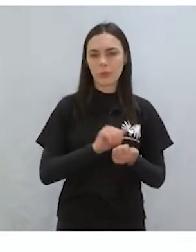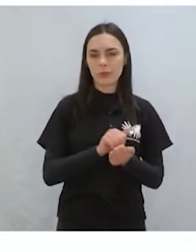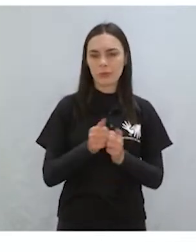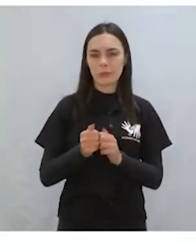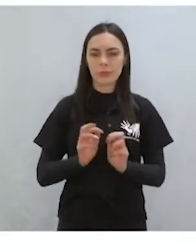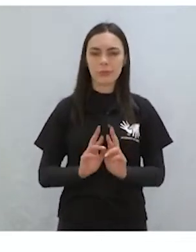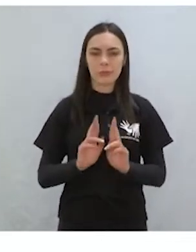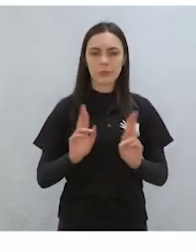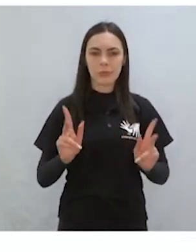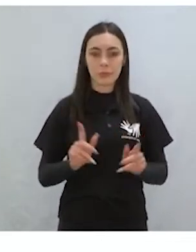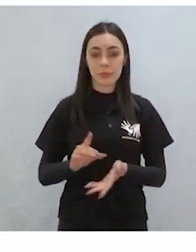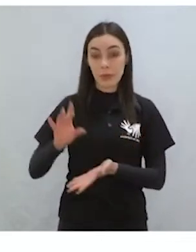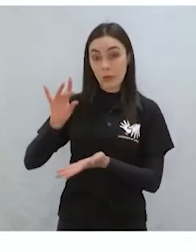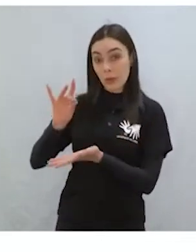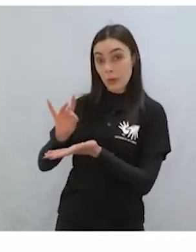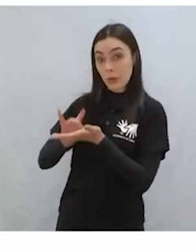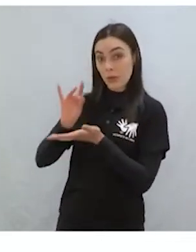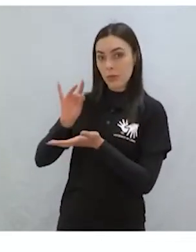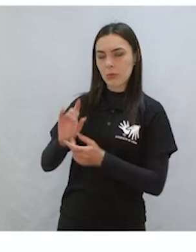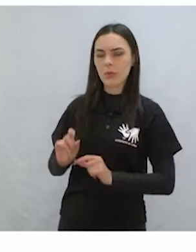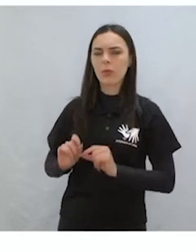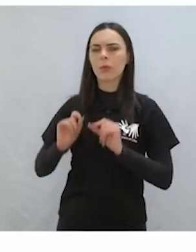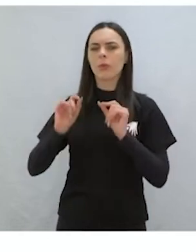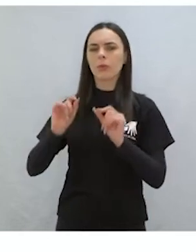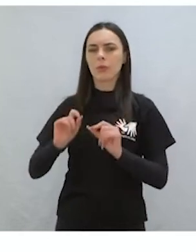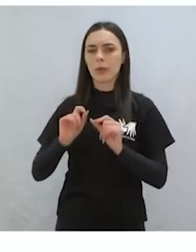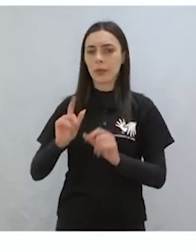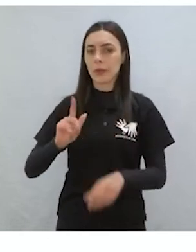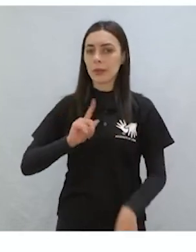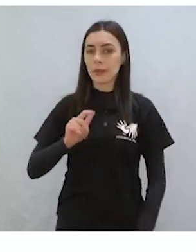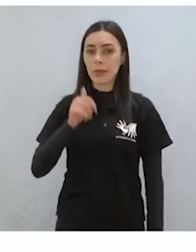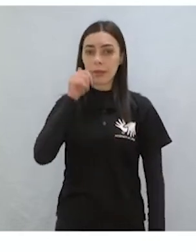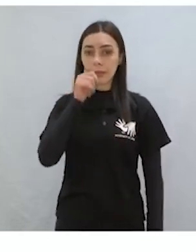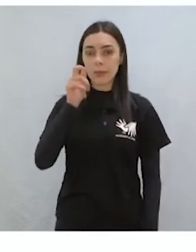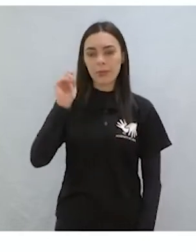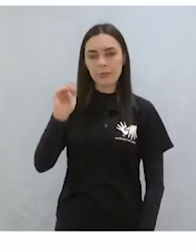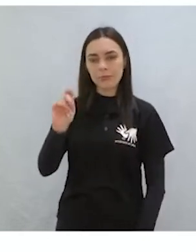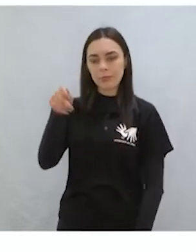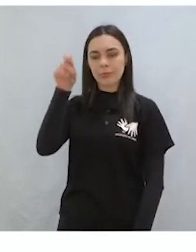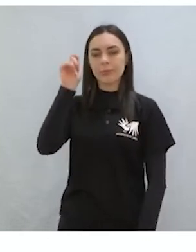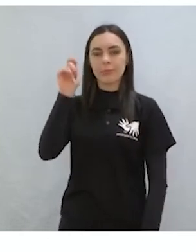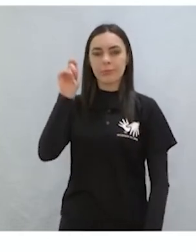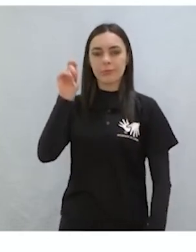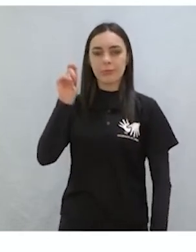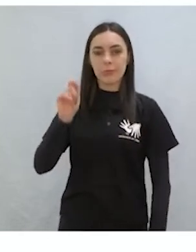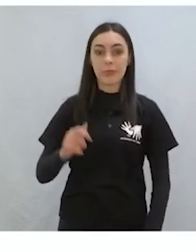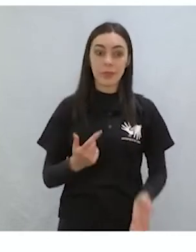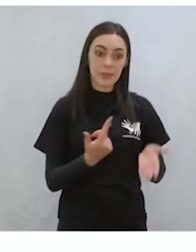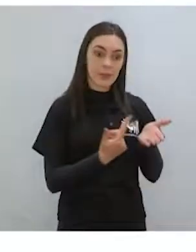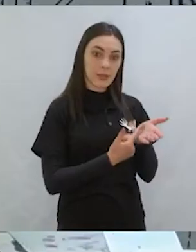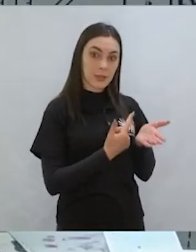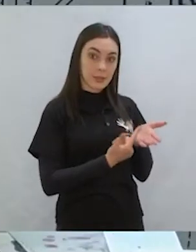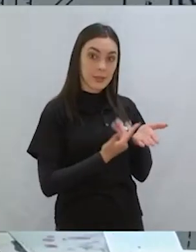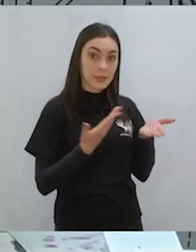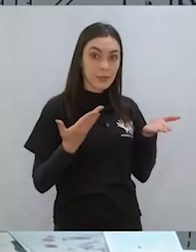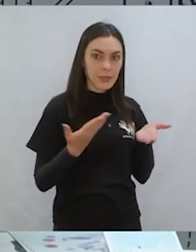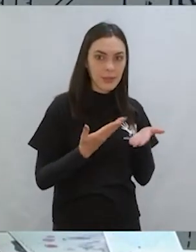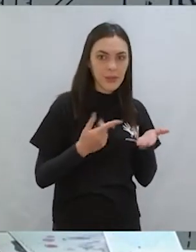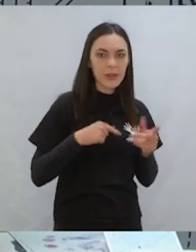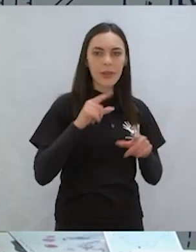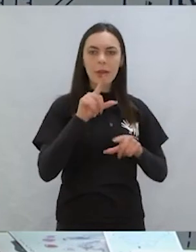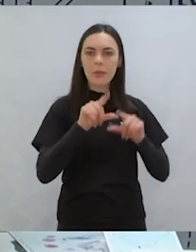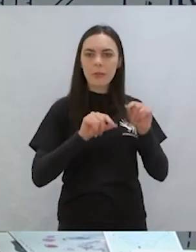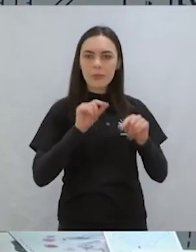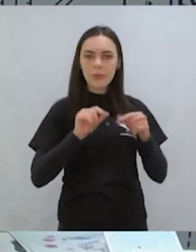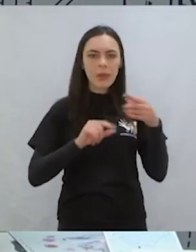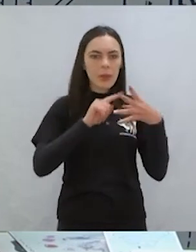Outra coisa diferente. Na versão da Cinderela, nós temos a fada madrinha. Nesse livro,